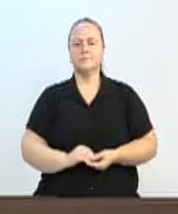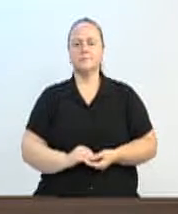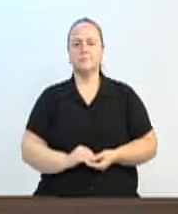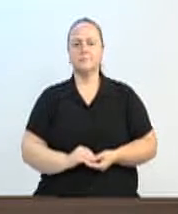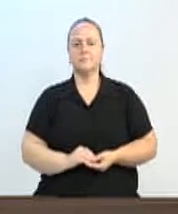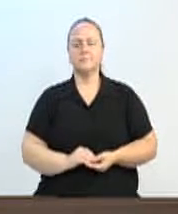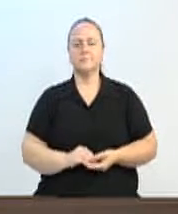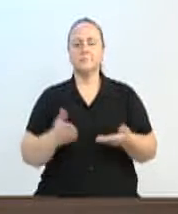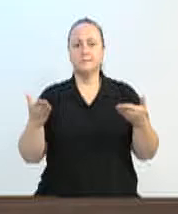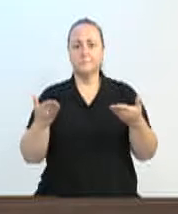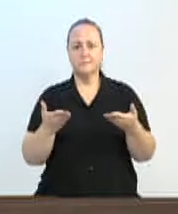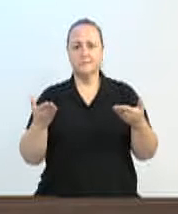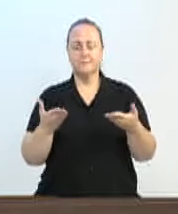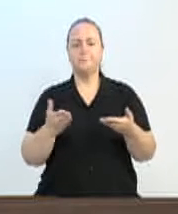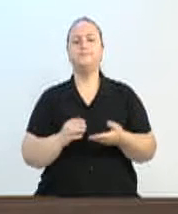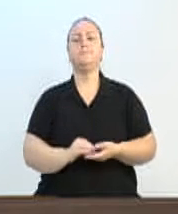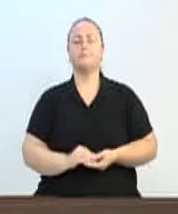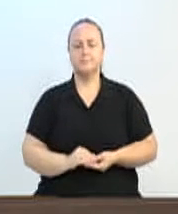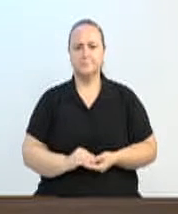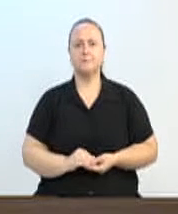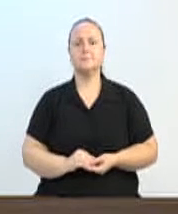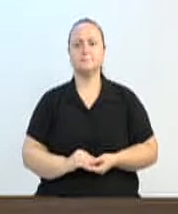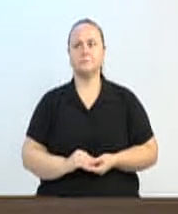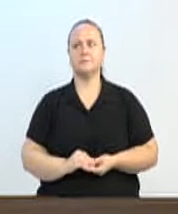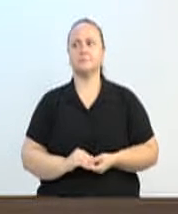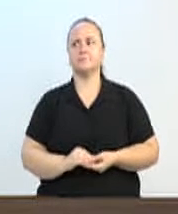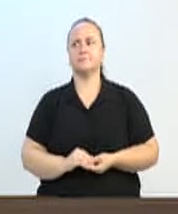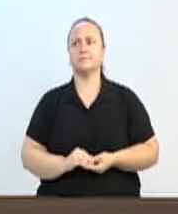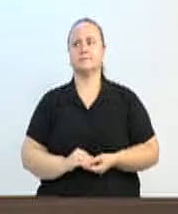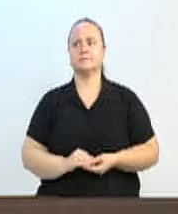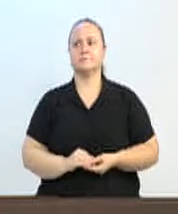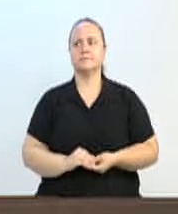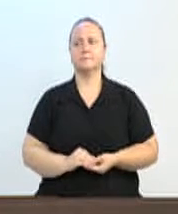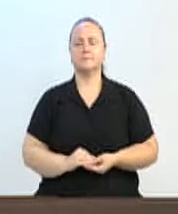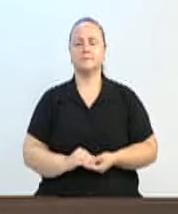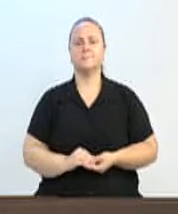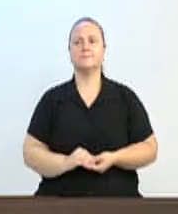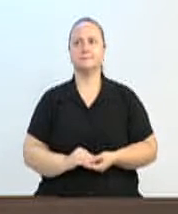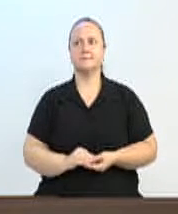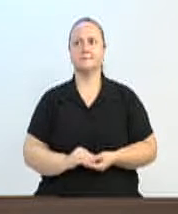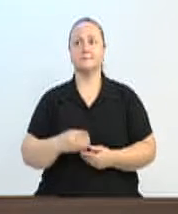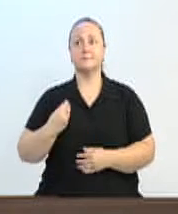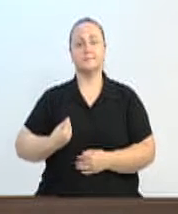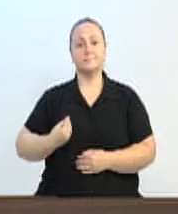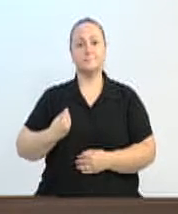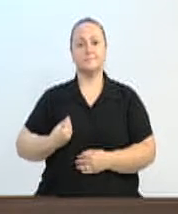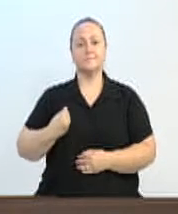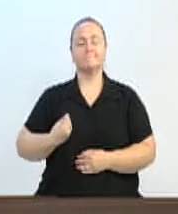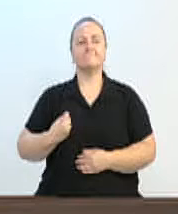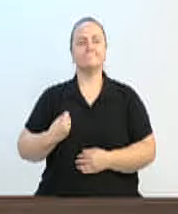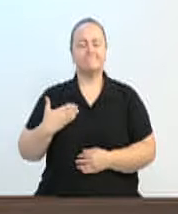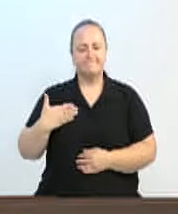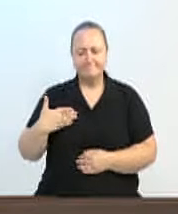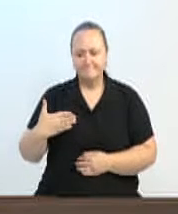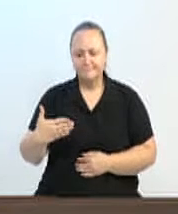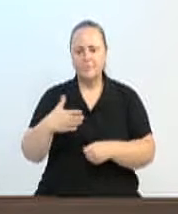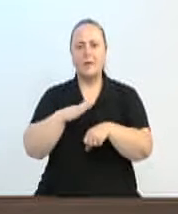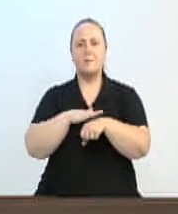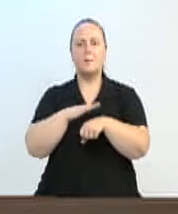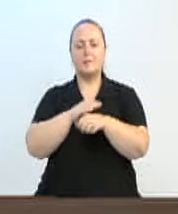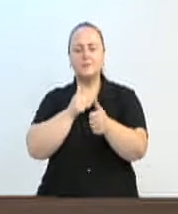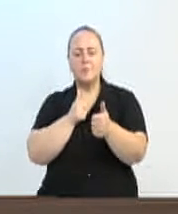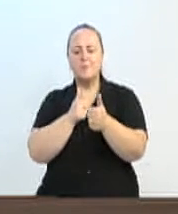nós estamos vereadores nós estamos nos últimos momentos